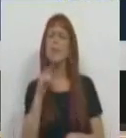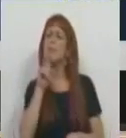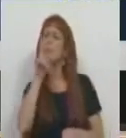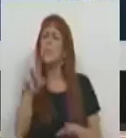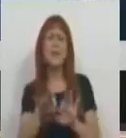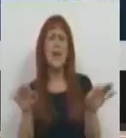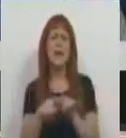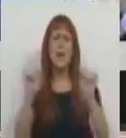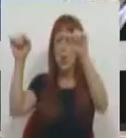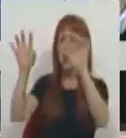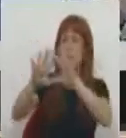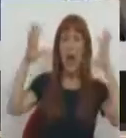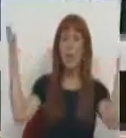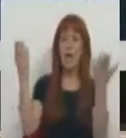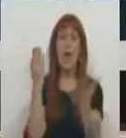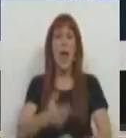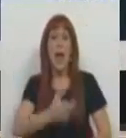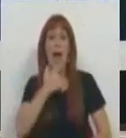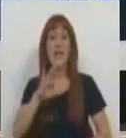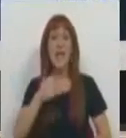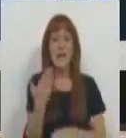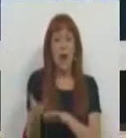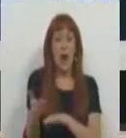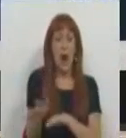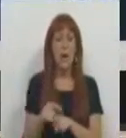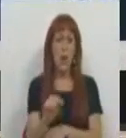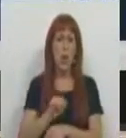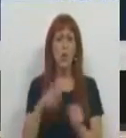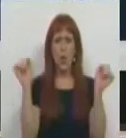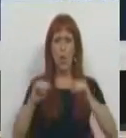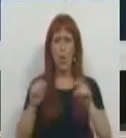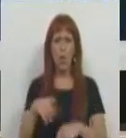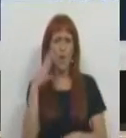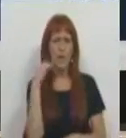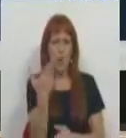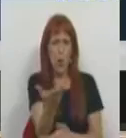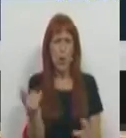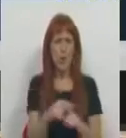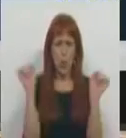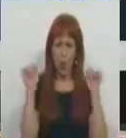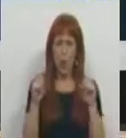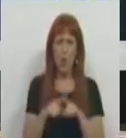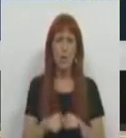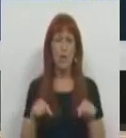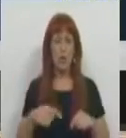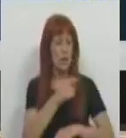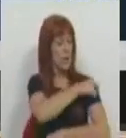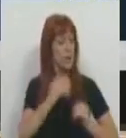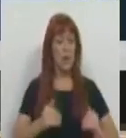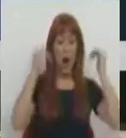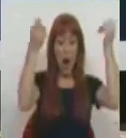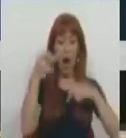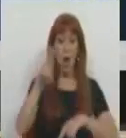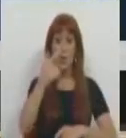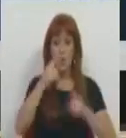de um consenso amplo de que apenas o CDS se exclui contra o Acordo da Vergonha. Um acordo que o Alto Comissariado da ONU